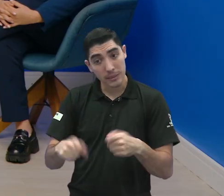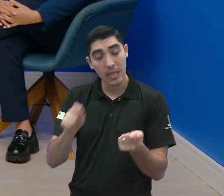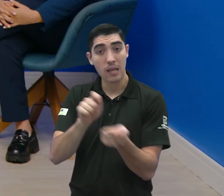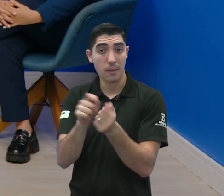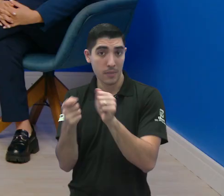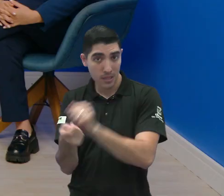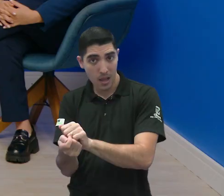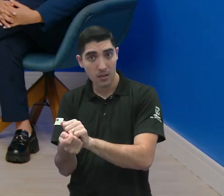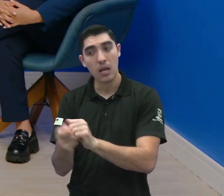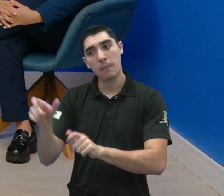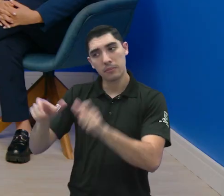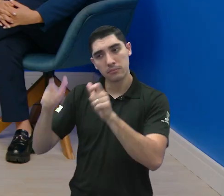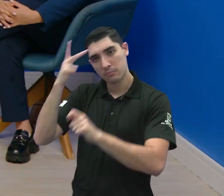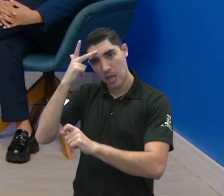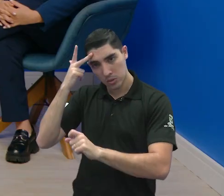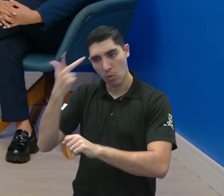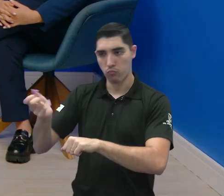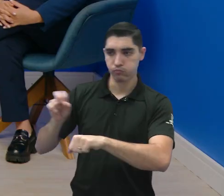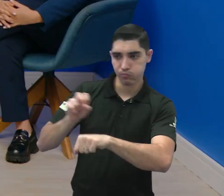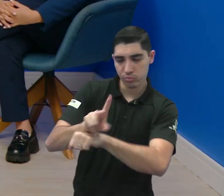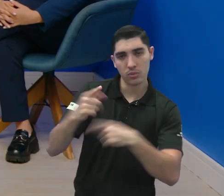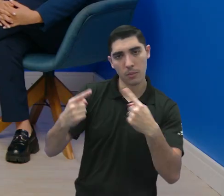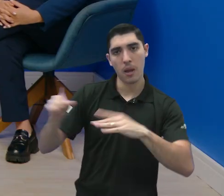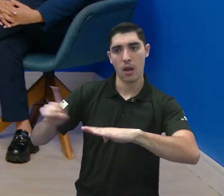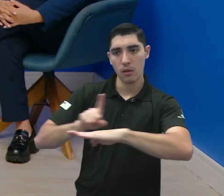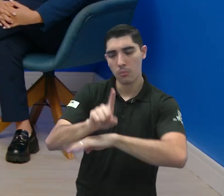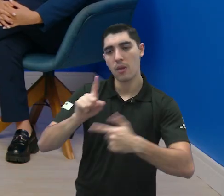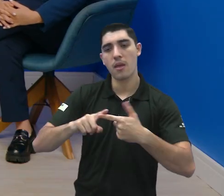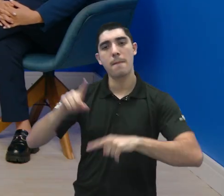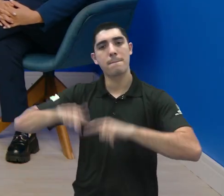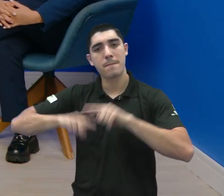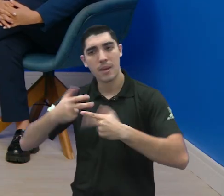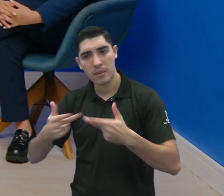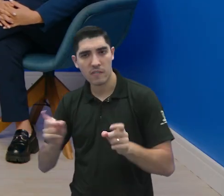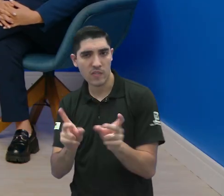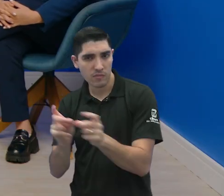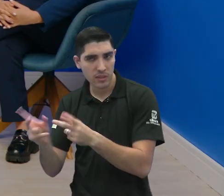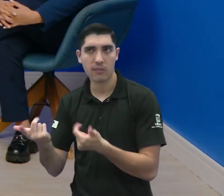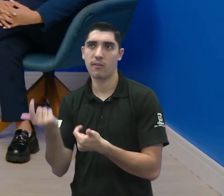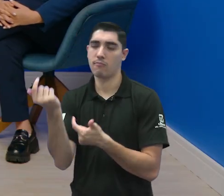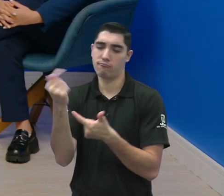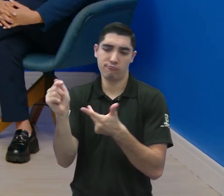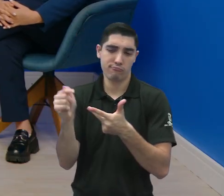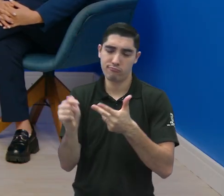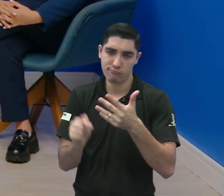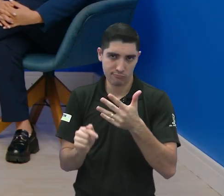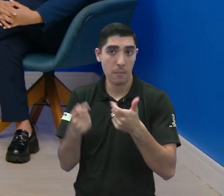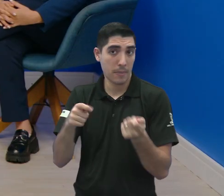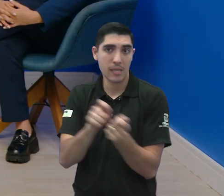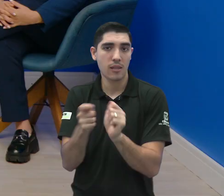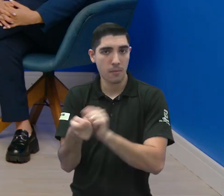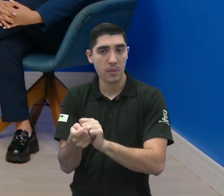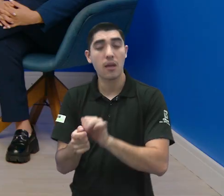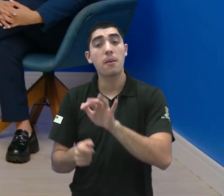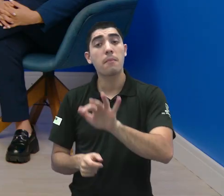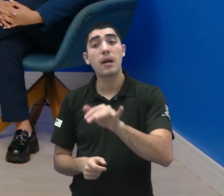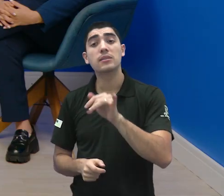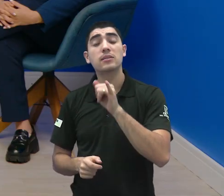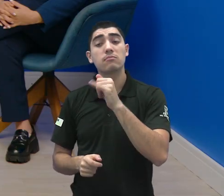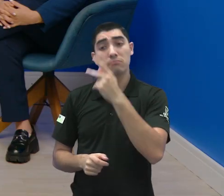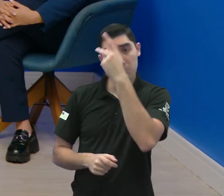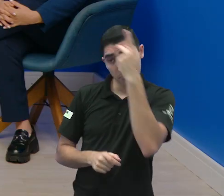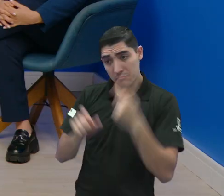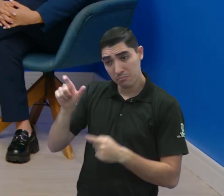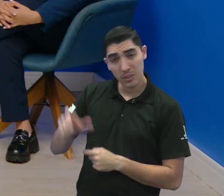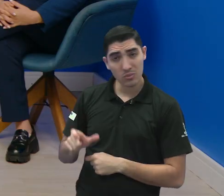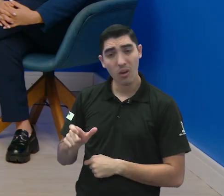essas pessoas, né, tanto o mercado de trabalho, produtos, bens de consumo, as pessoas que não conseguem